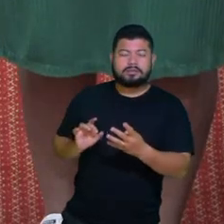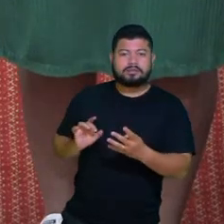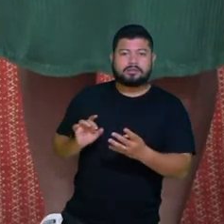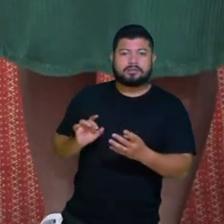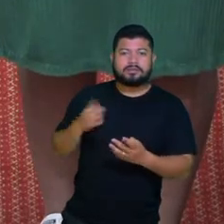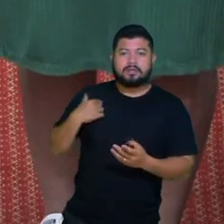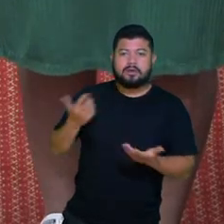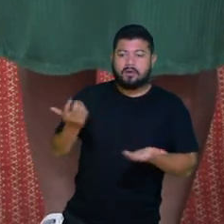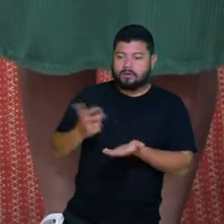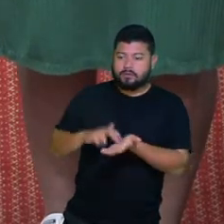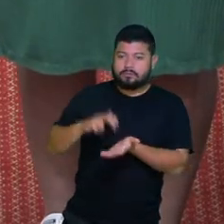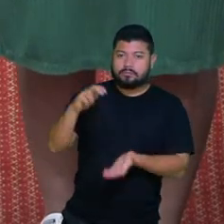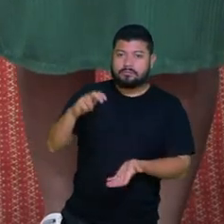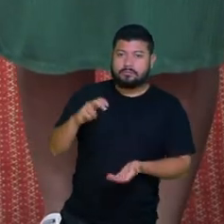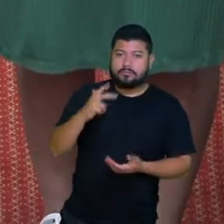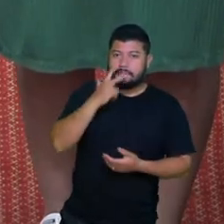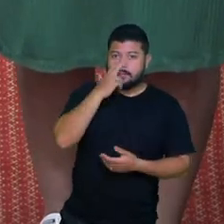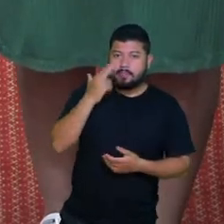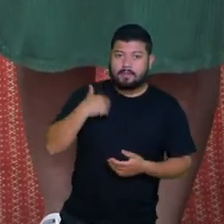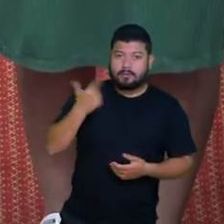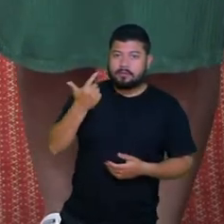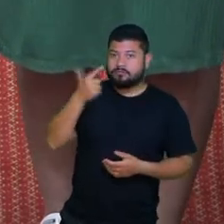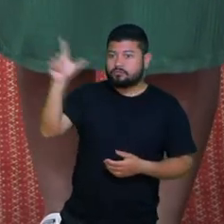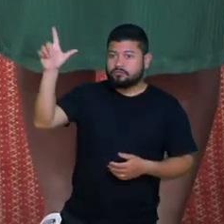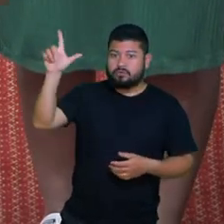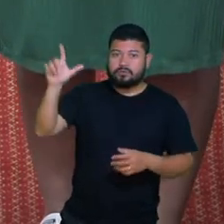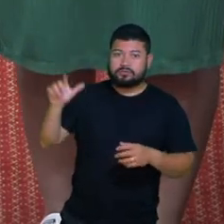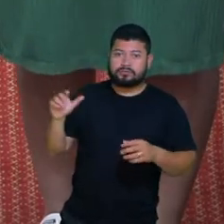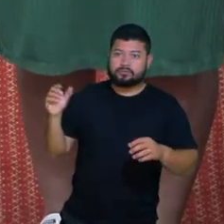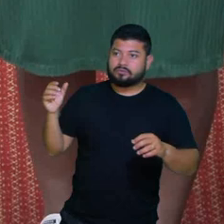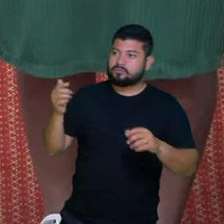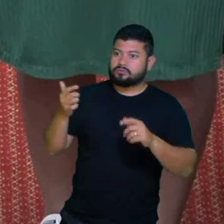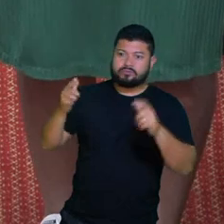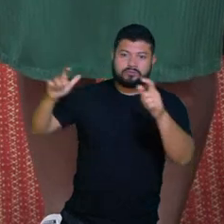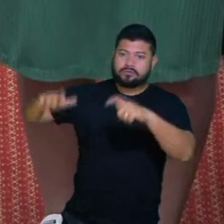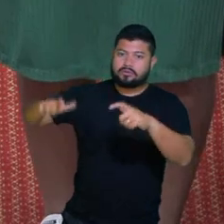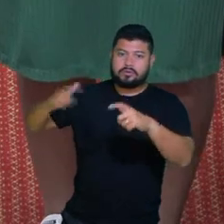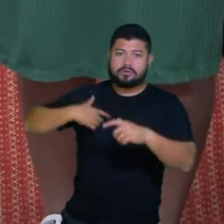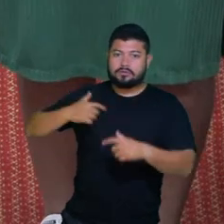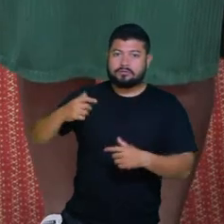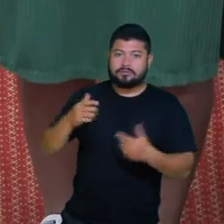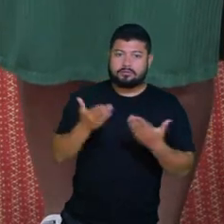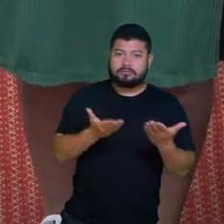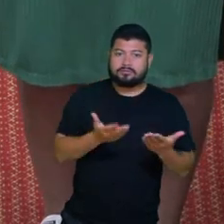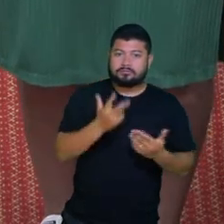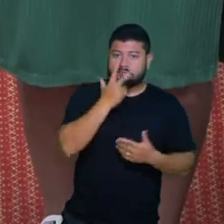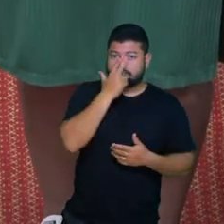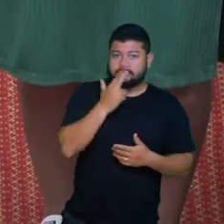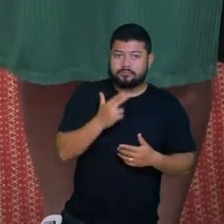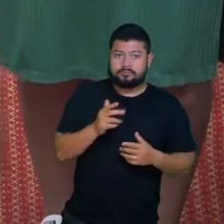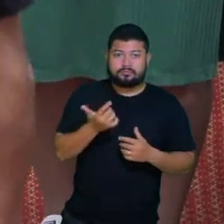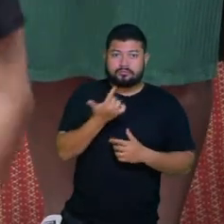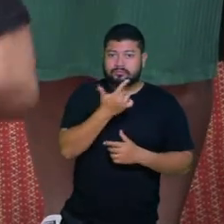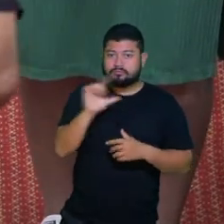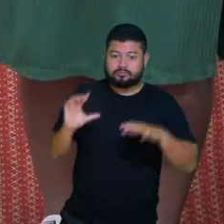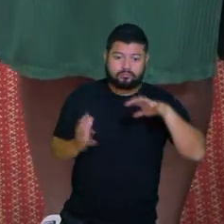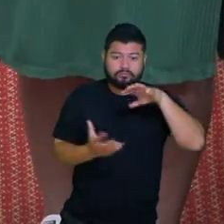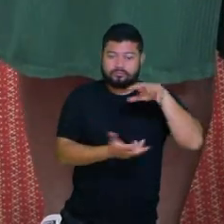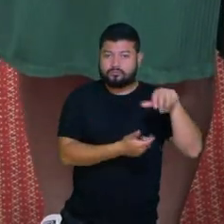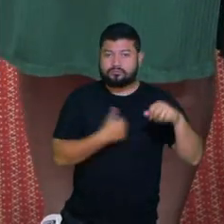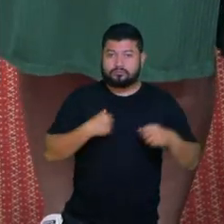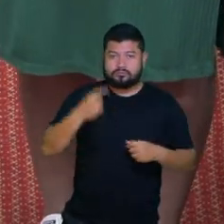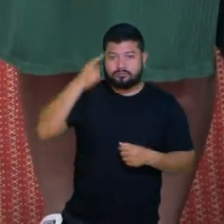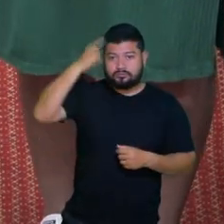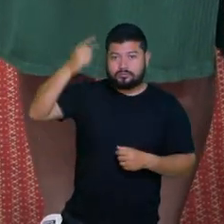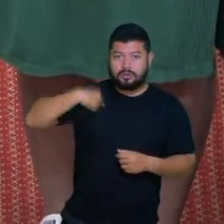plenário parece que eu tava num outro universo pelo que estavam falando parecia ser um outro mundo encantado Lembrando que eu sou do